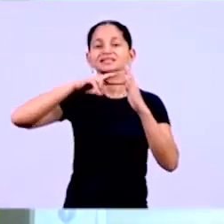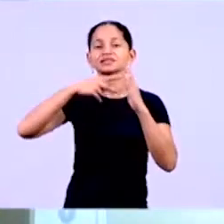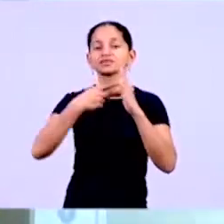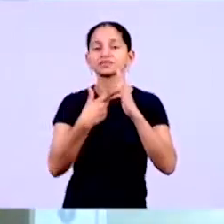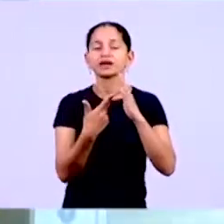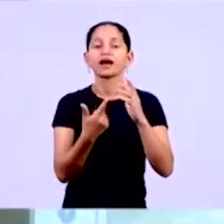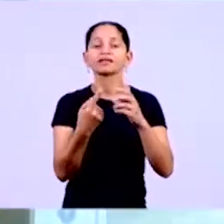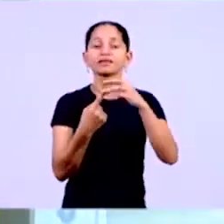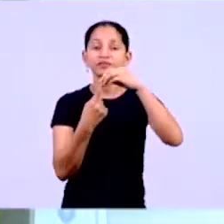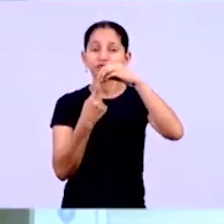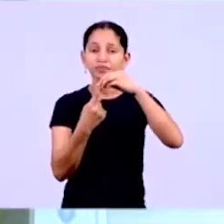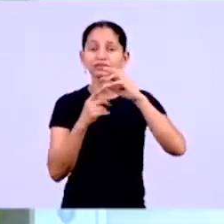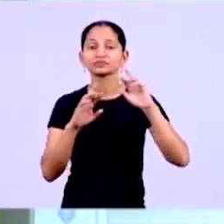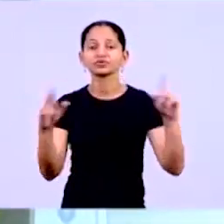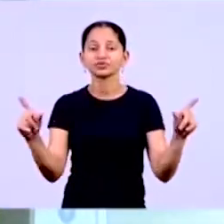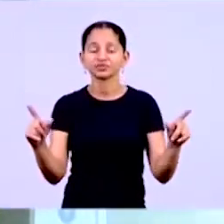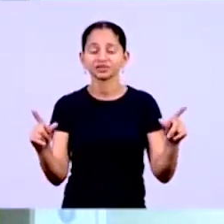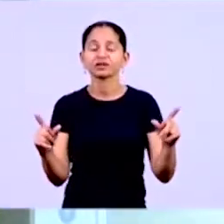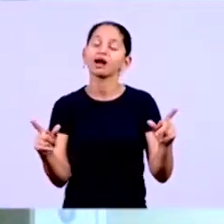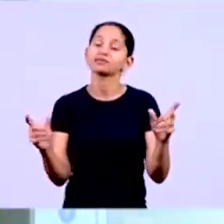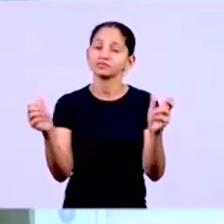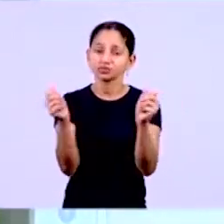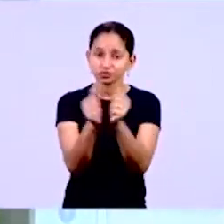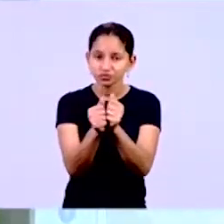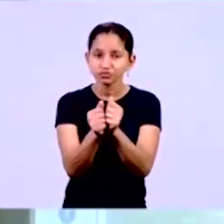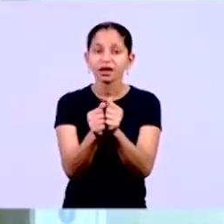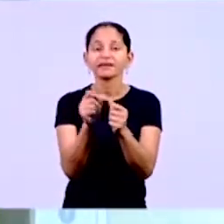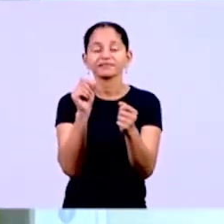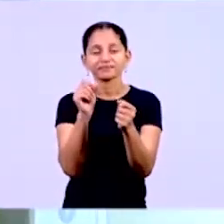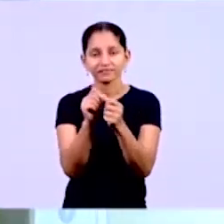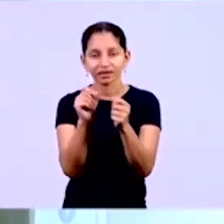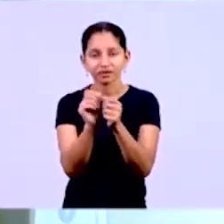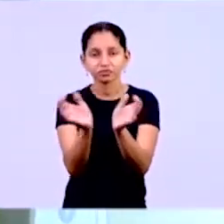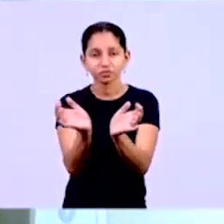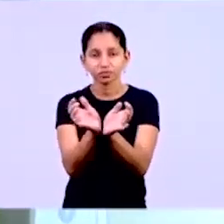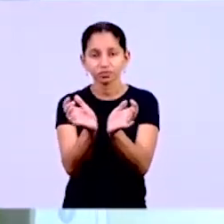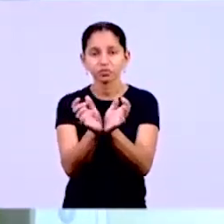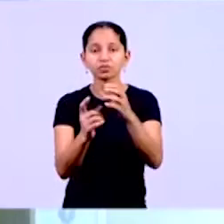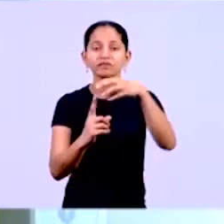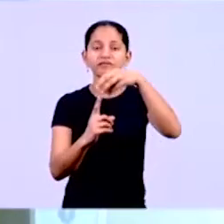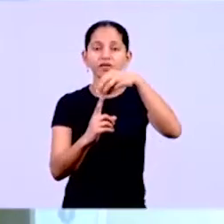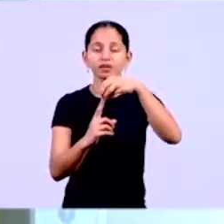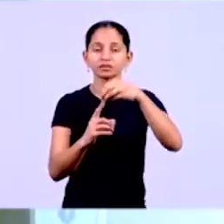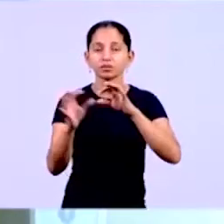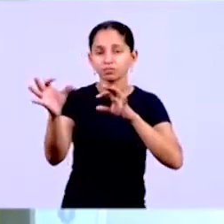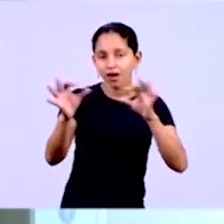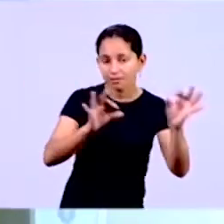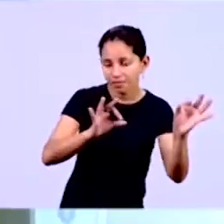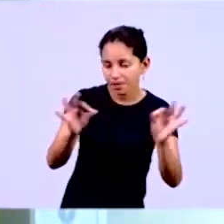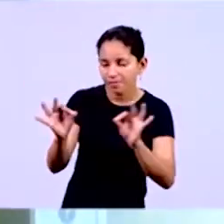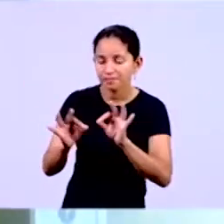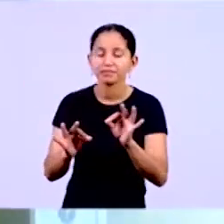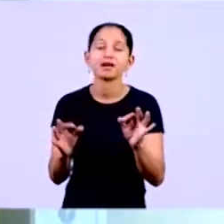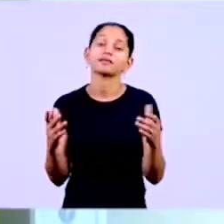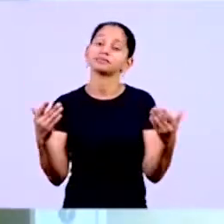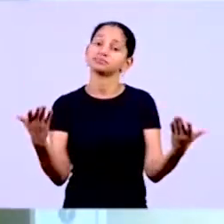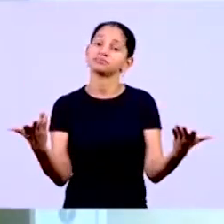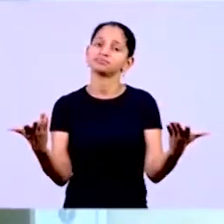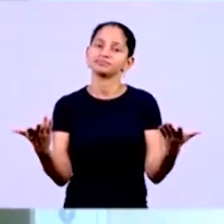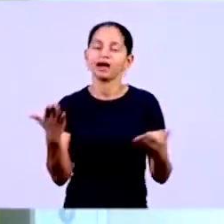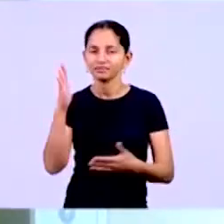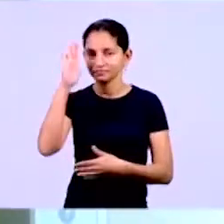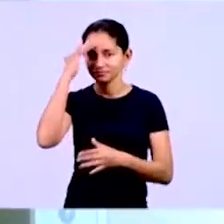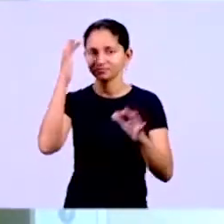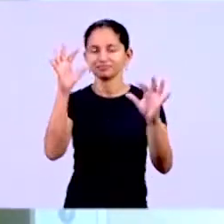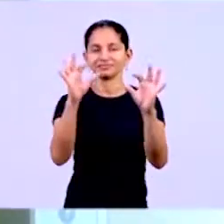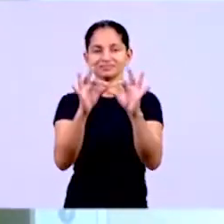tipo de informação e eu aglomero essas luzes para definir um conjunto de informações, né? Seria isso. Então, a